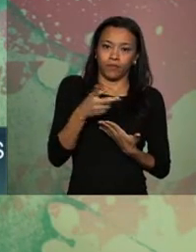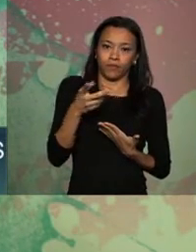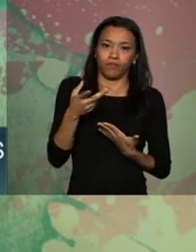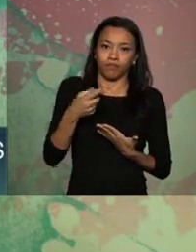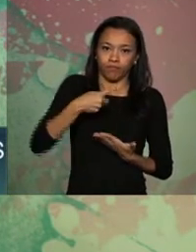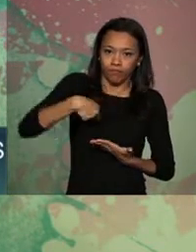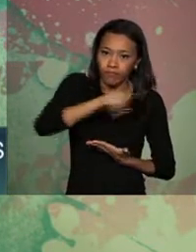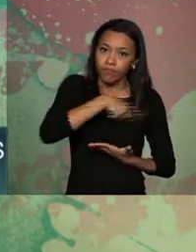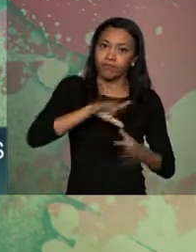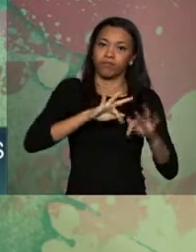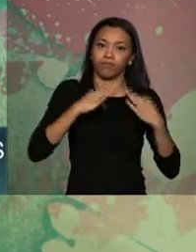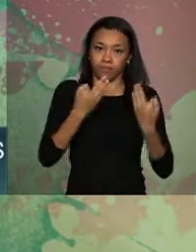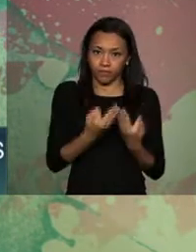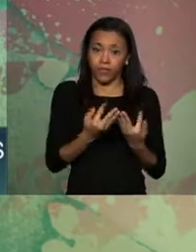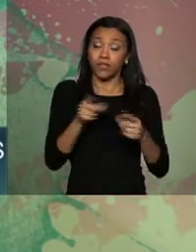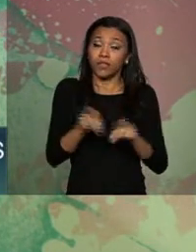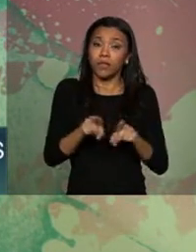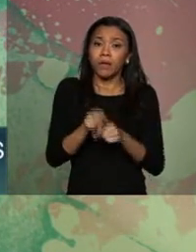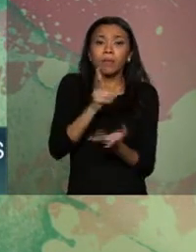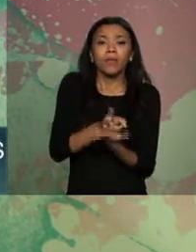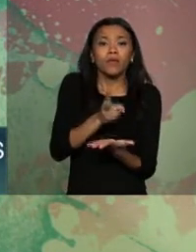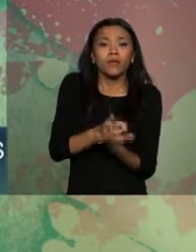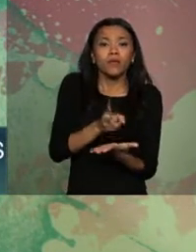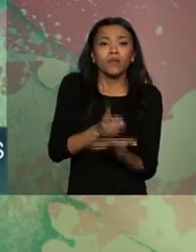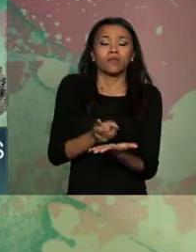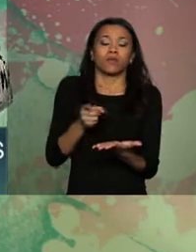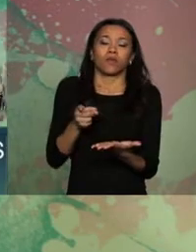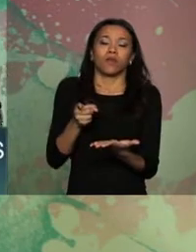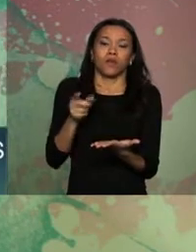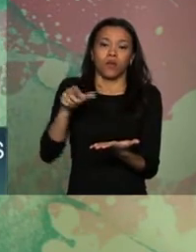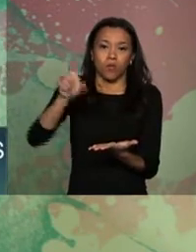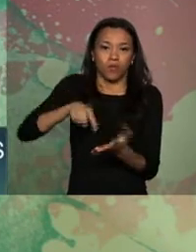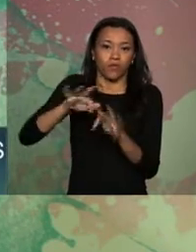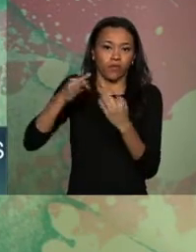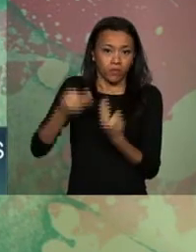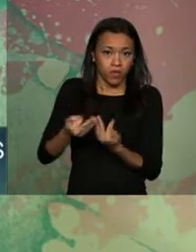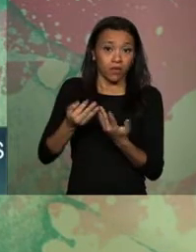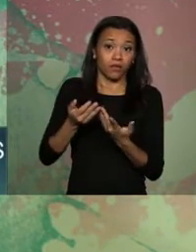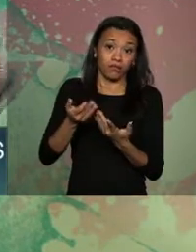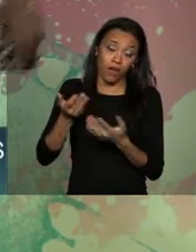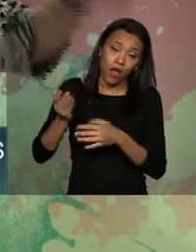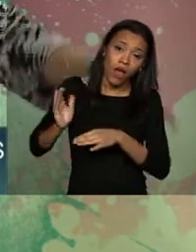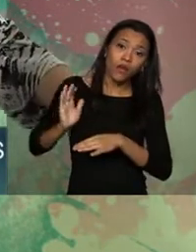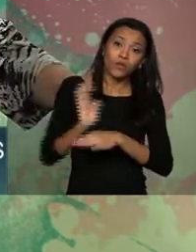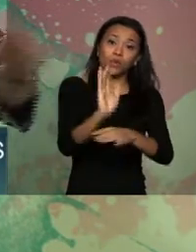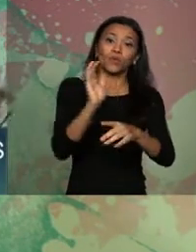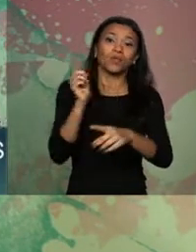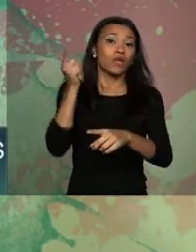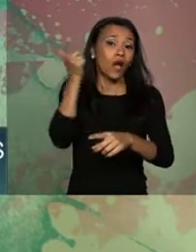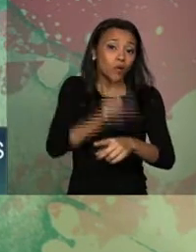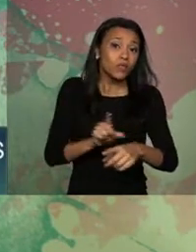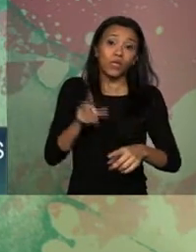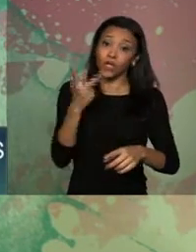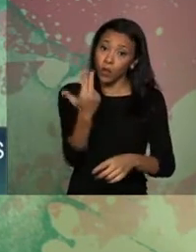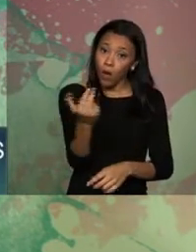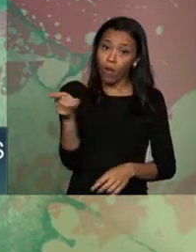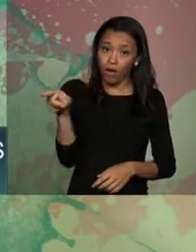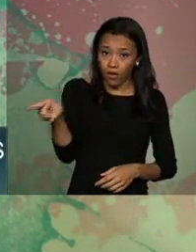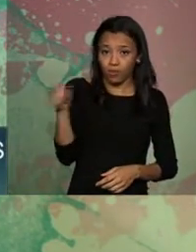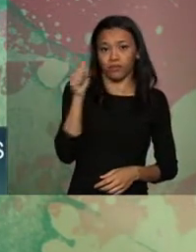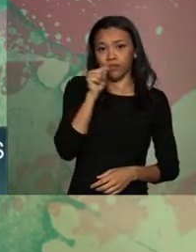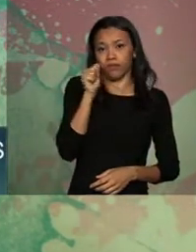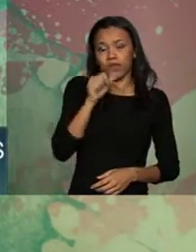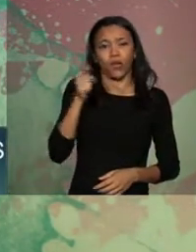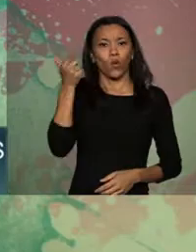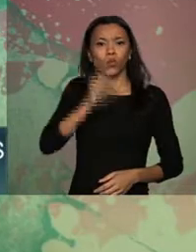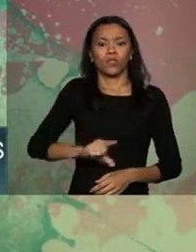suporte. E, ao mesmo tempo, permitir que ela alcance oportunidades. Ela alcançou com o Pronatec.